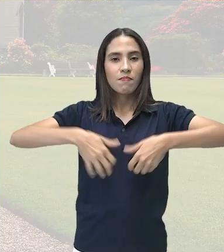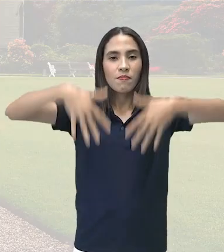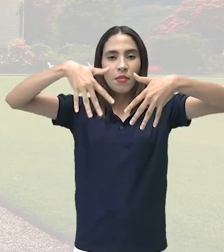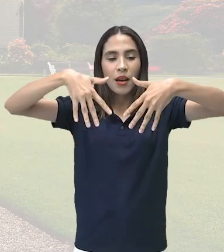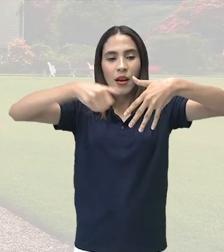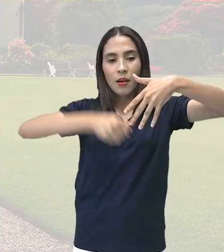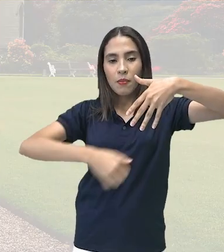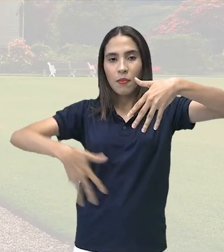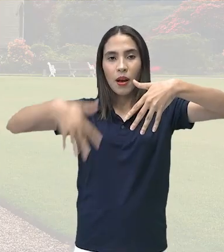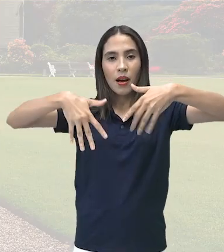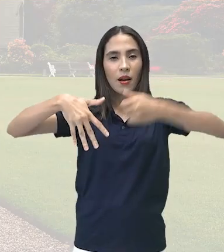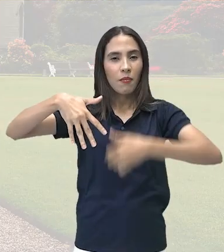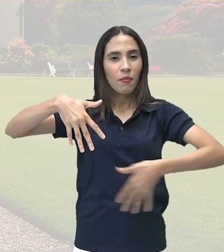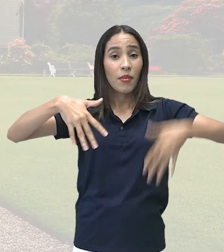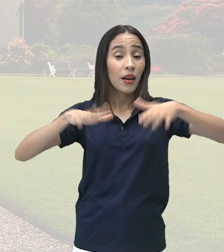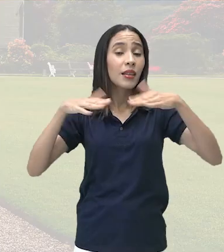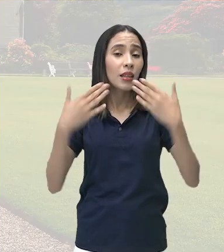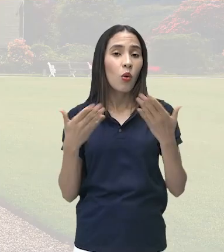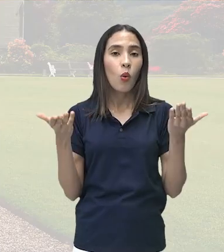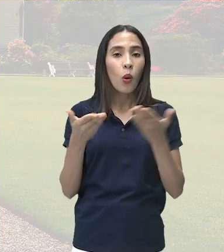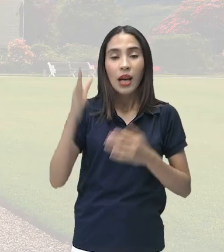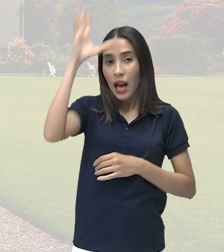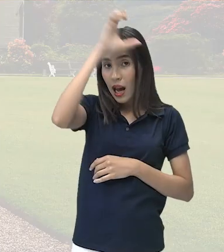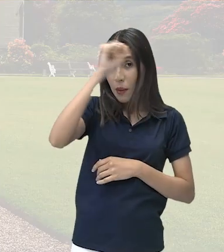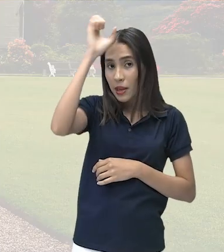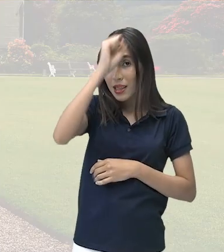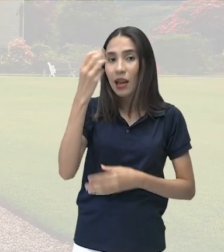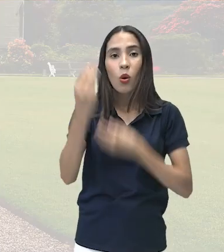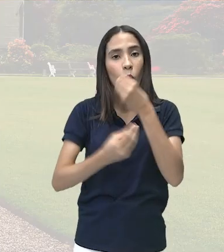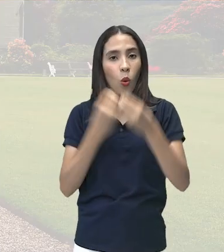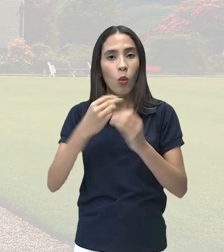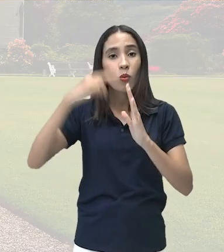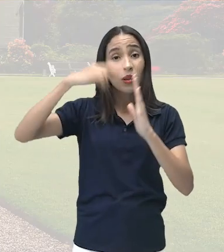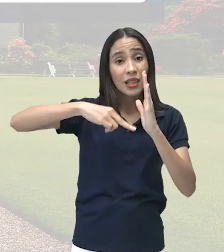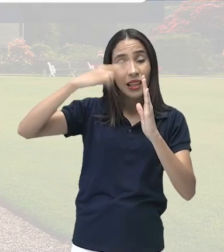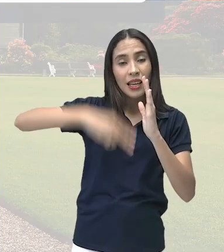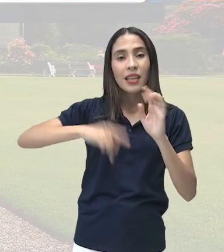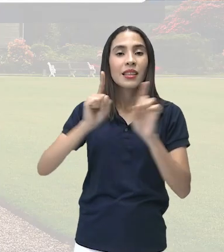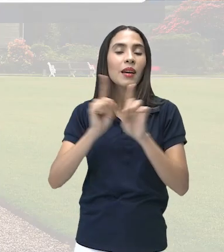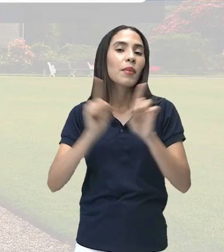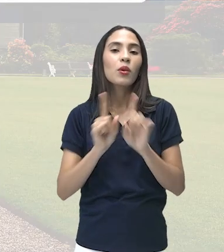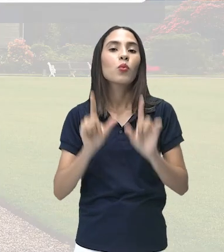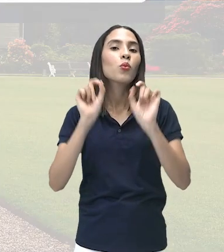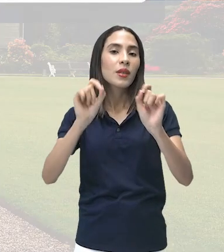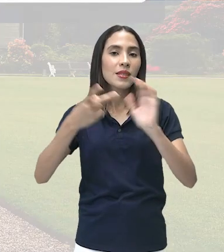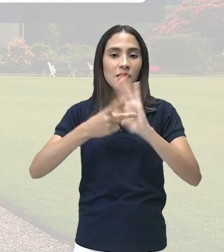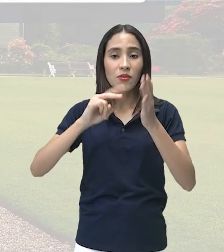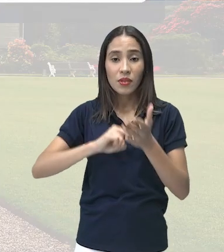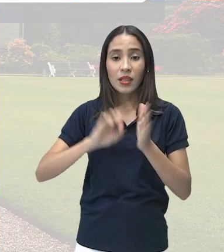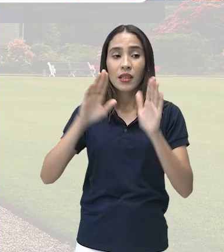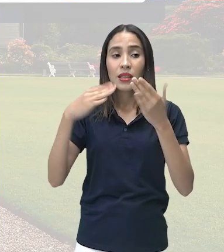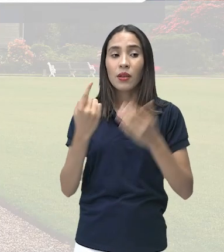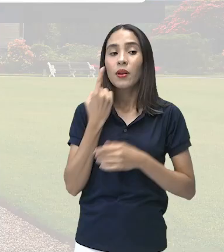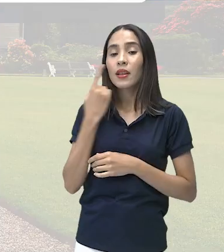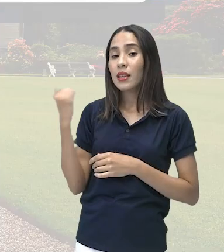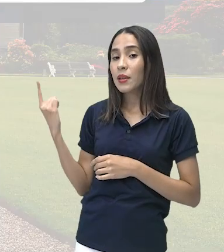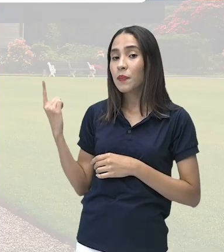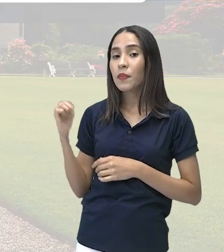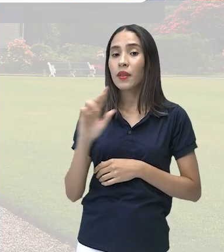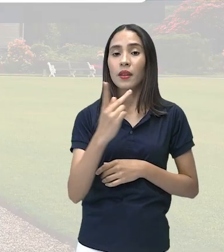E é o que nós vamos aprender a como lê-las e o que elas representam. Vejam, então